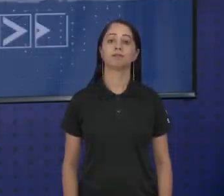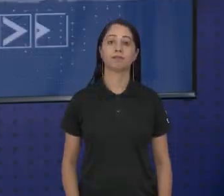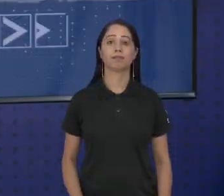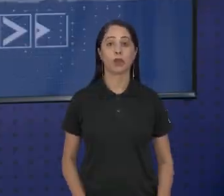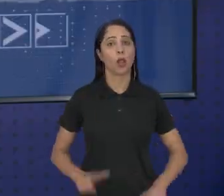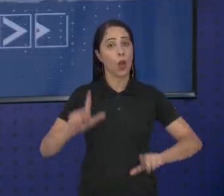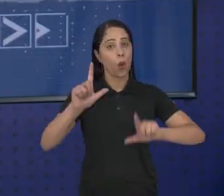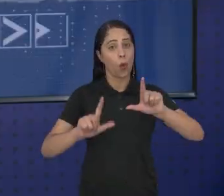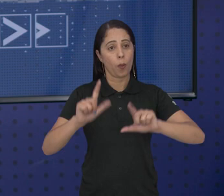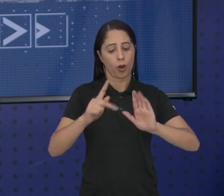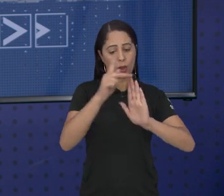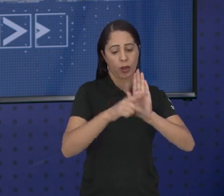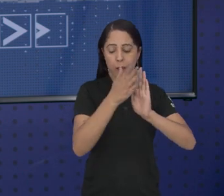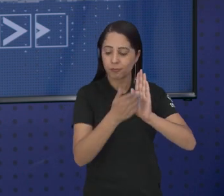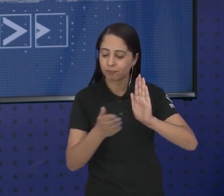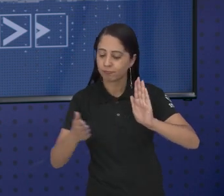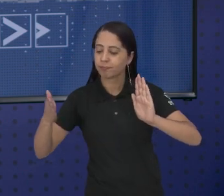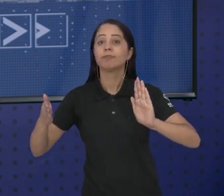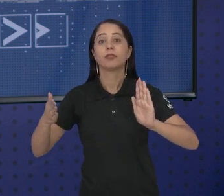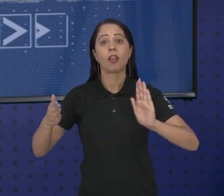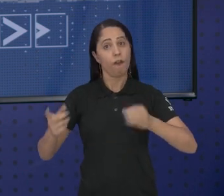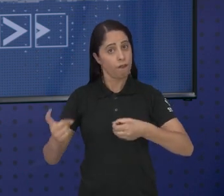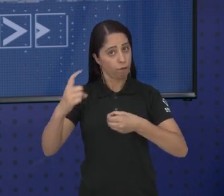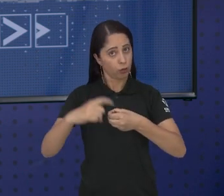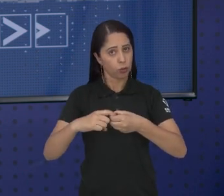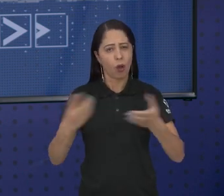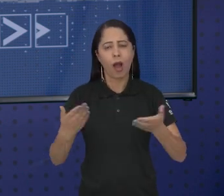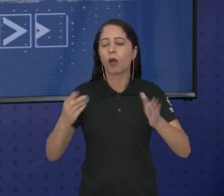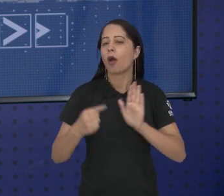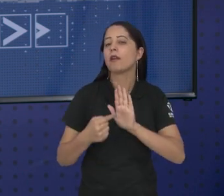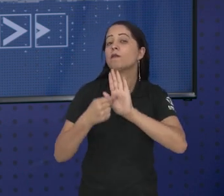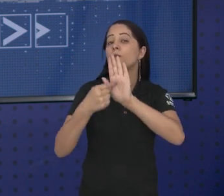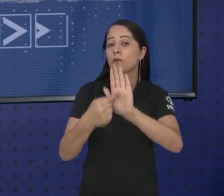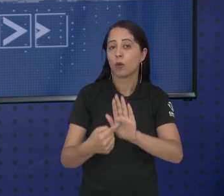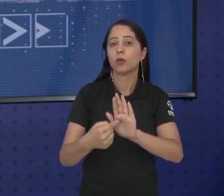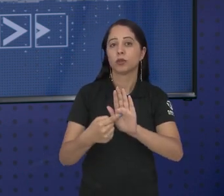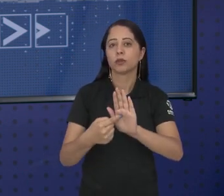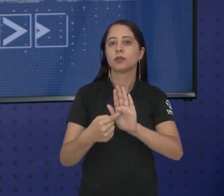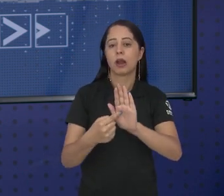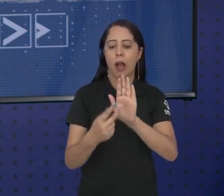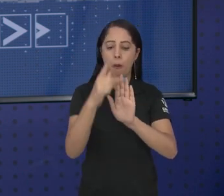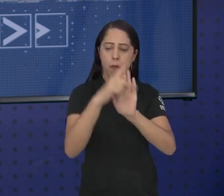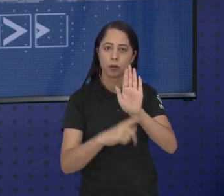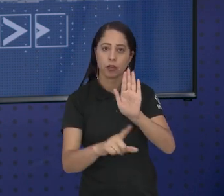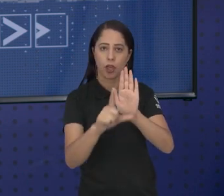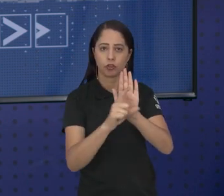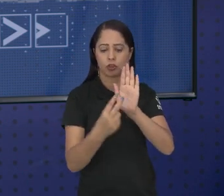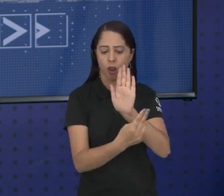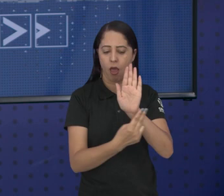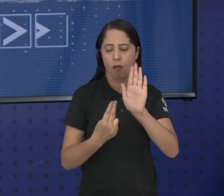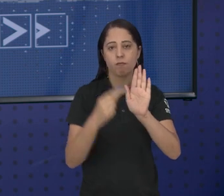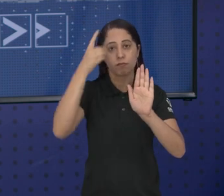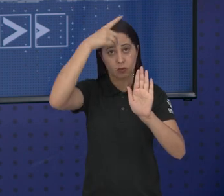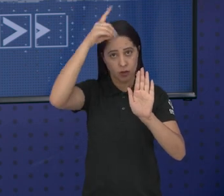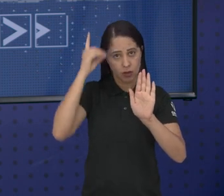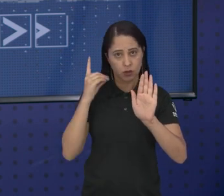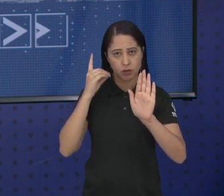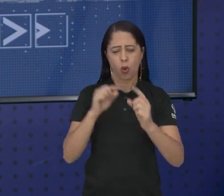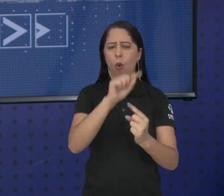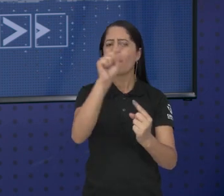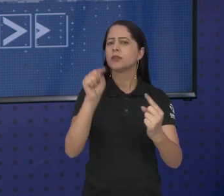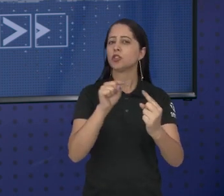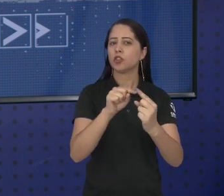de volta com tramitando vamos conferir agora um projeto de lei de autoria da vereadora Dulce Rita que pretende fazer